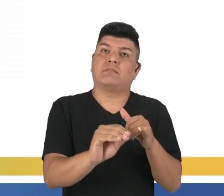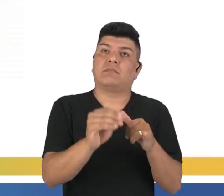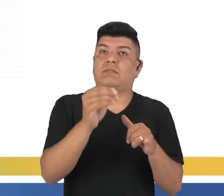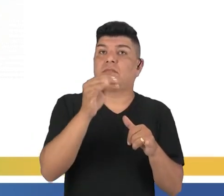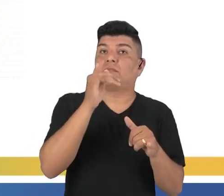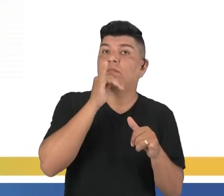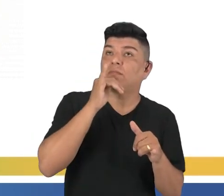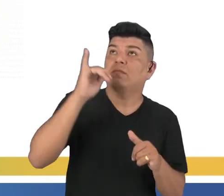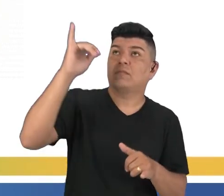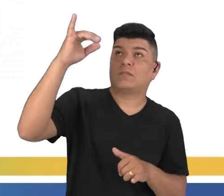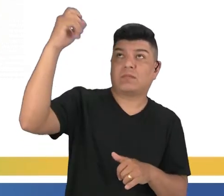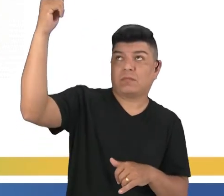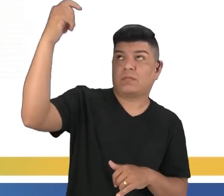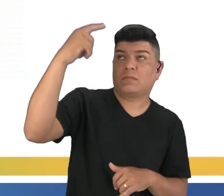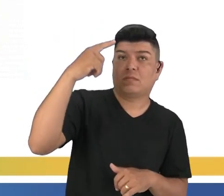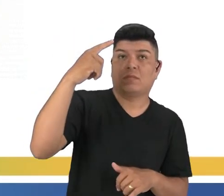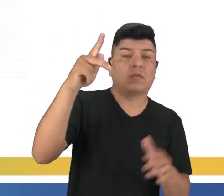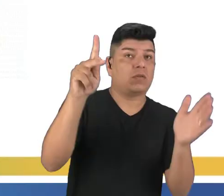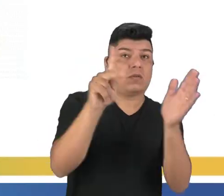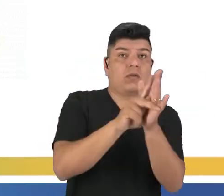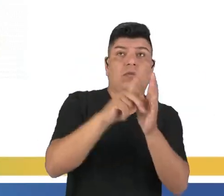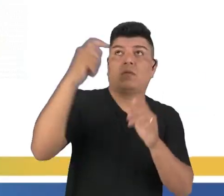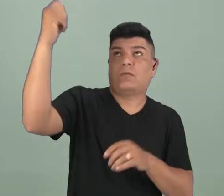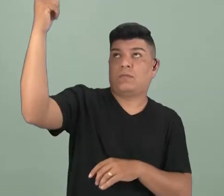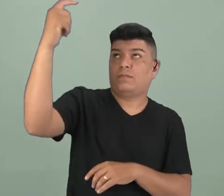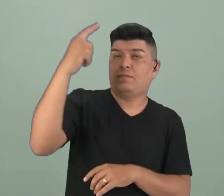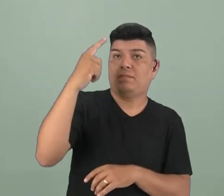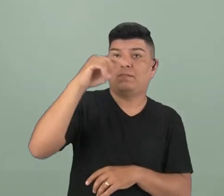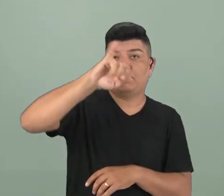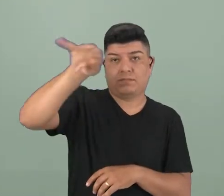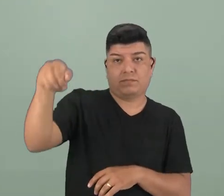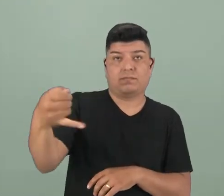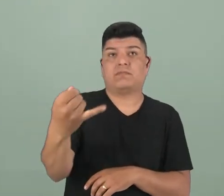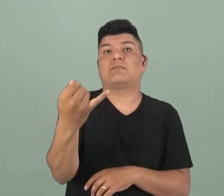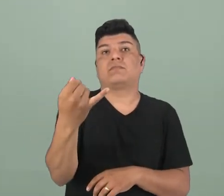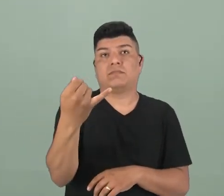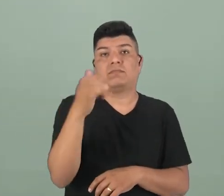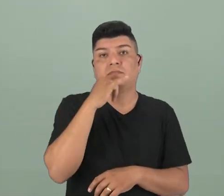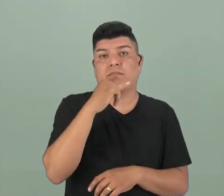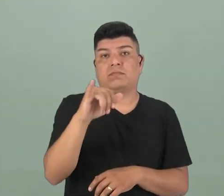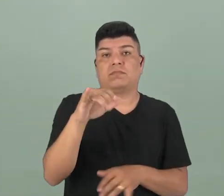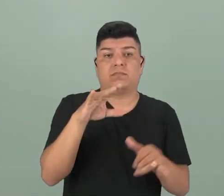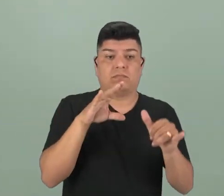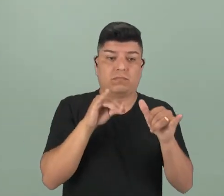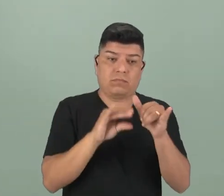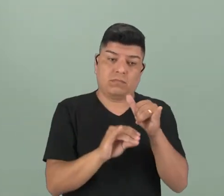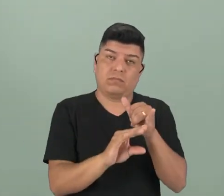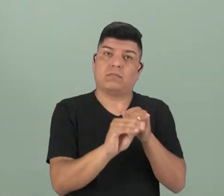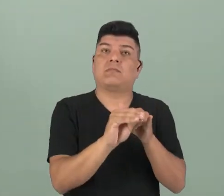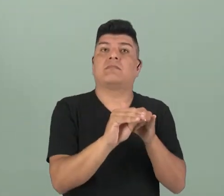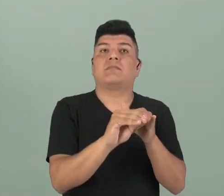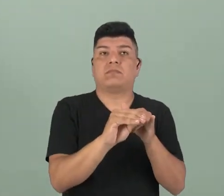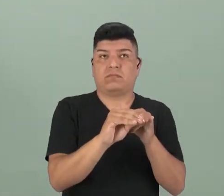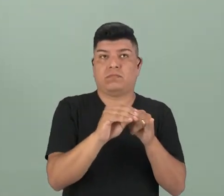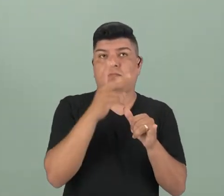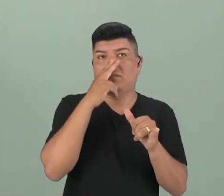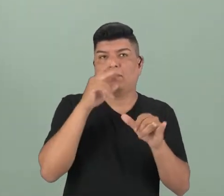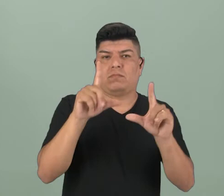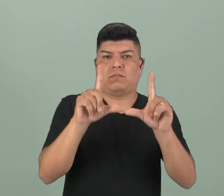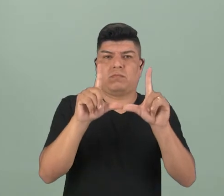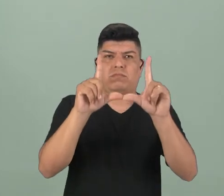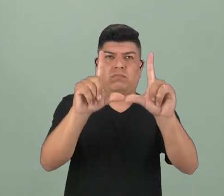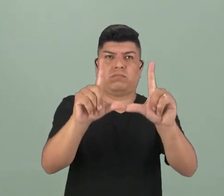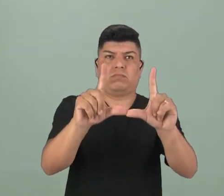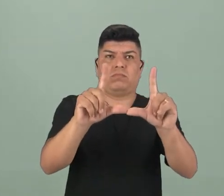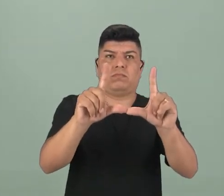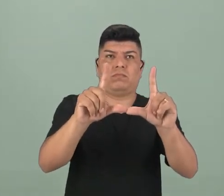vem propriamente dita do próprio Sol. Nós aproveitamos essa energia térmica através das placas fotovoltaicas, que é um pouco caro, né? Se